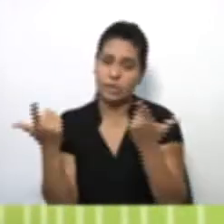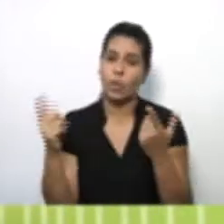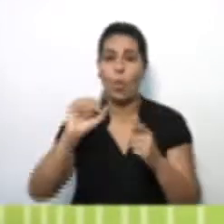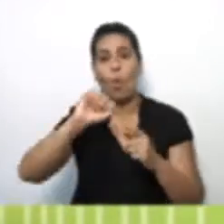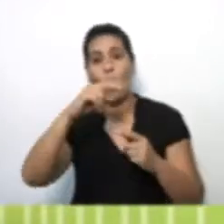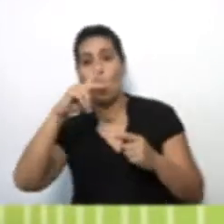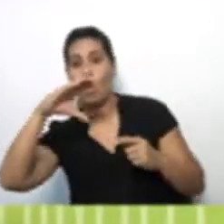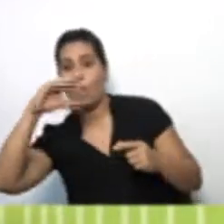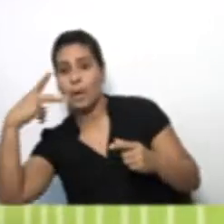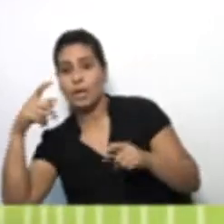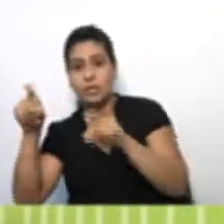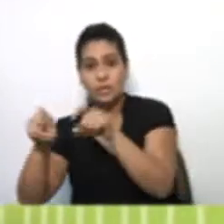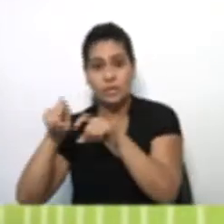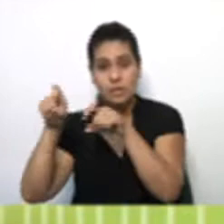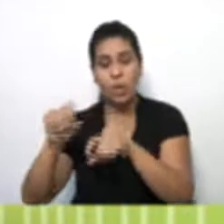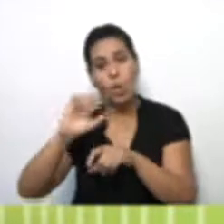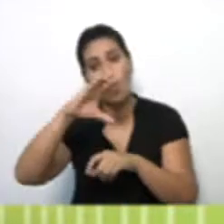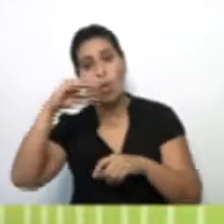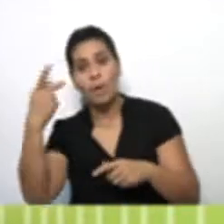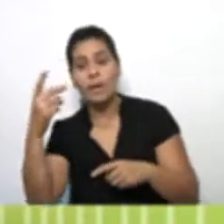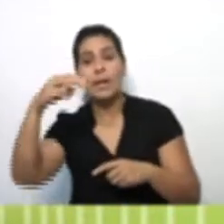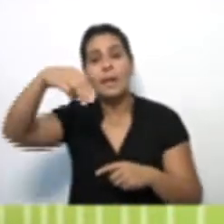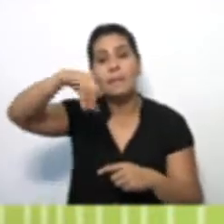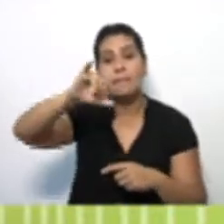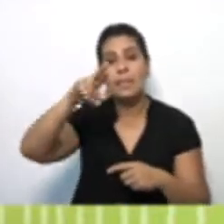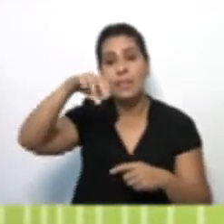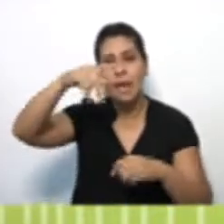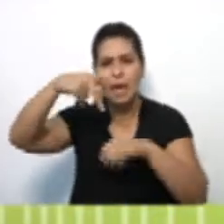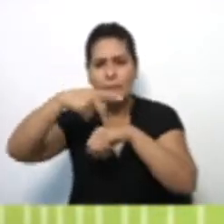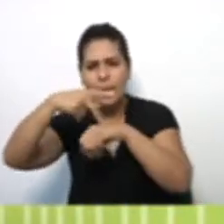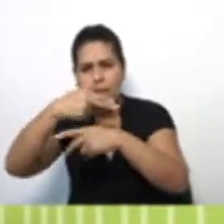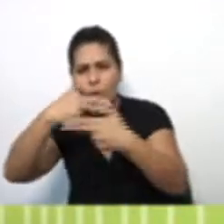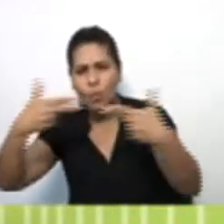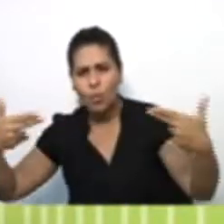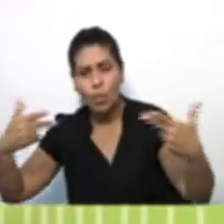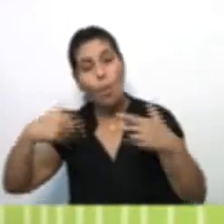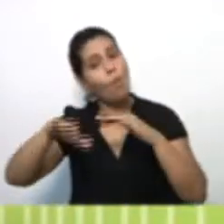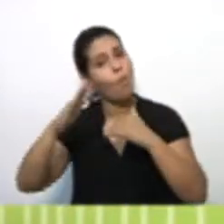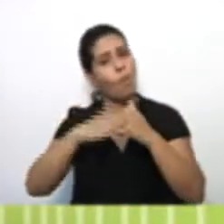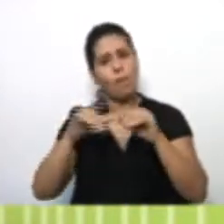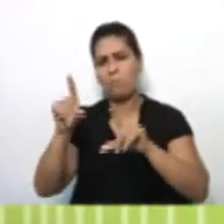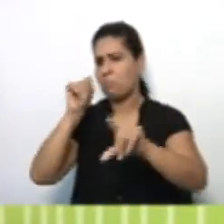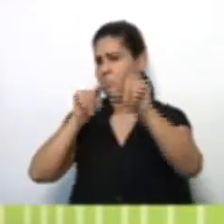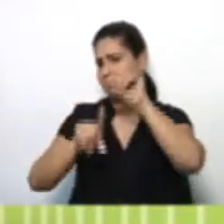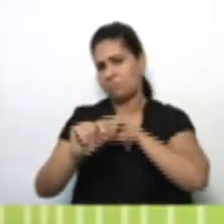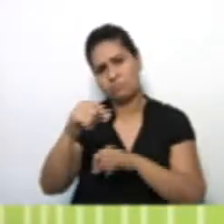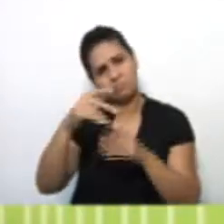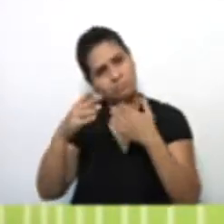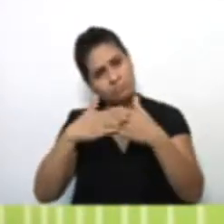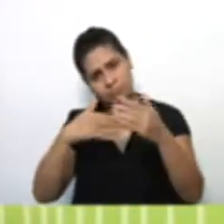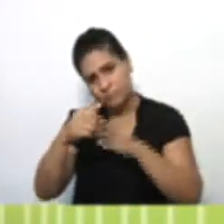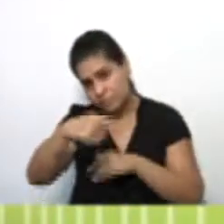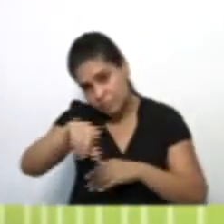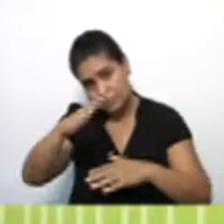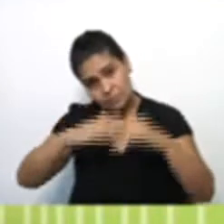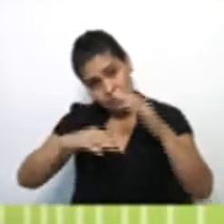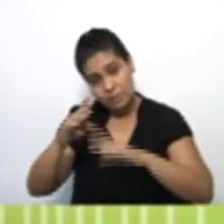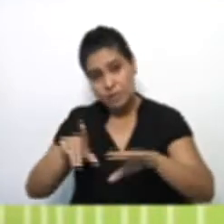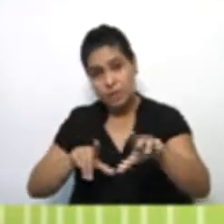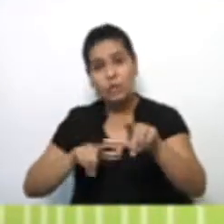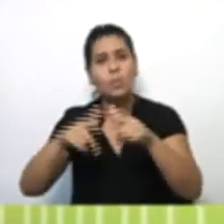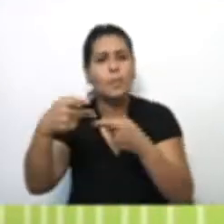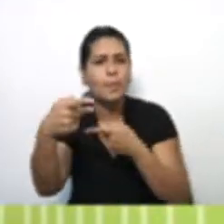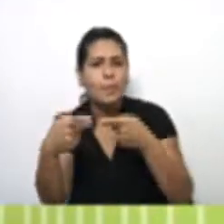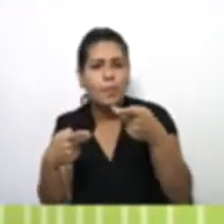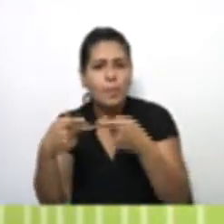ela agropecuária, seja ela de minério, seja ela de qualquer área que você escolher, e é lógico que está lá no projeto integrador,